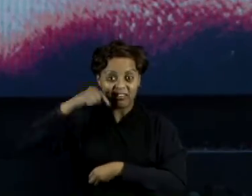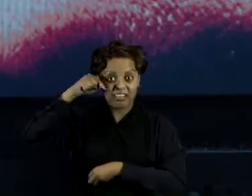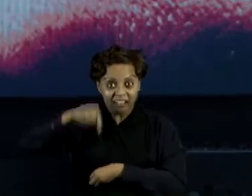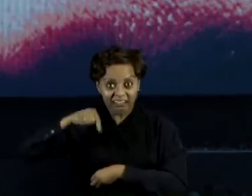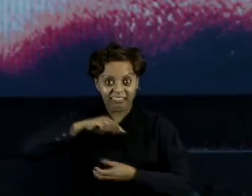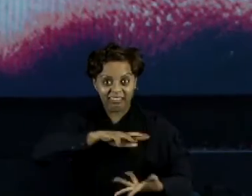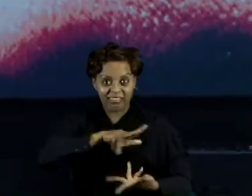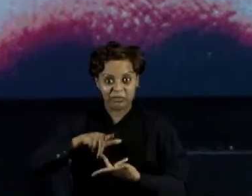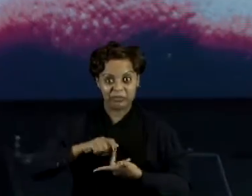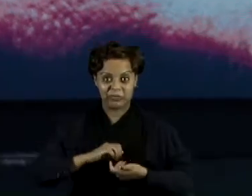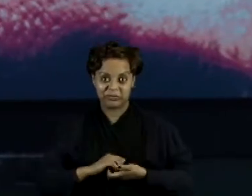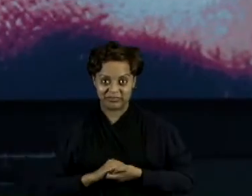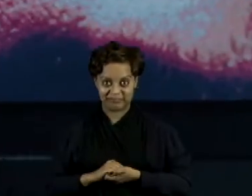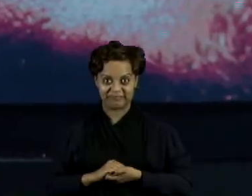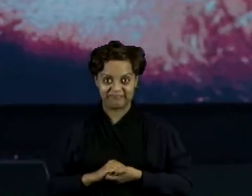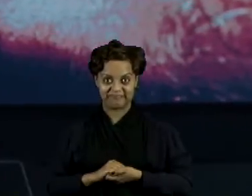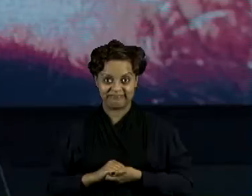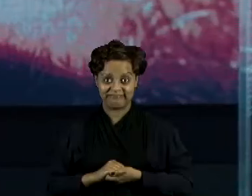Não é?